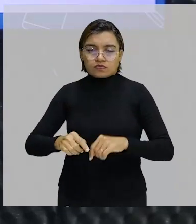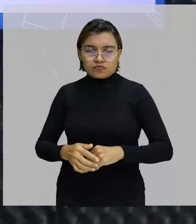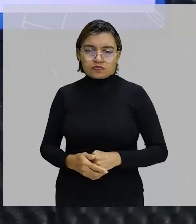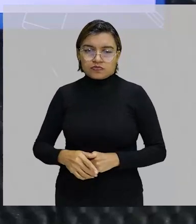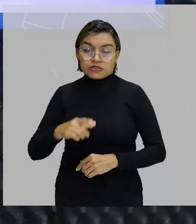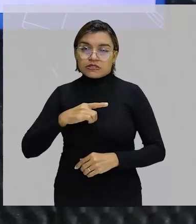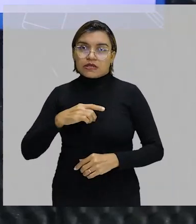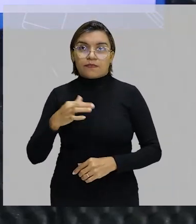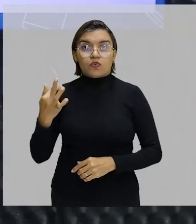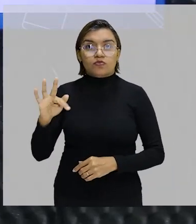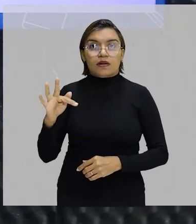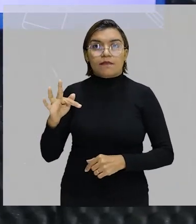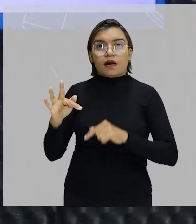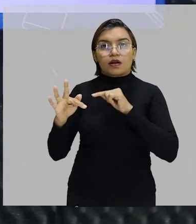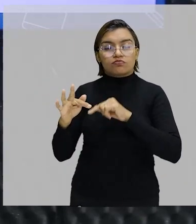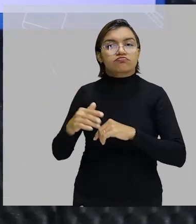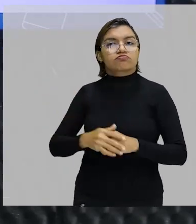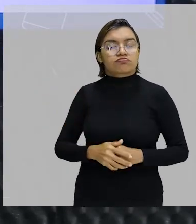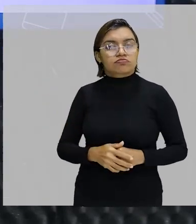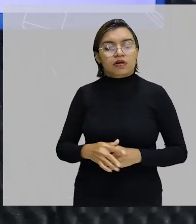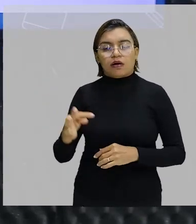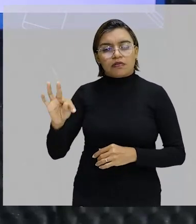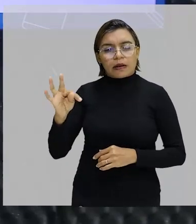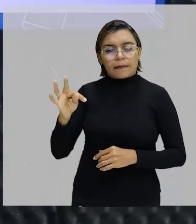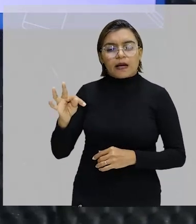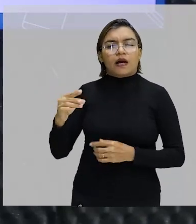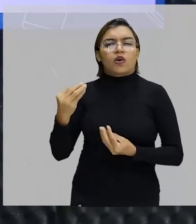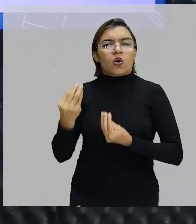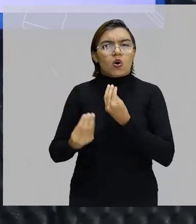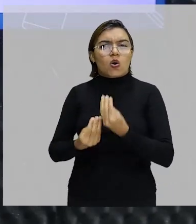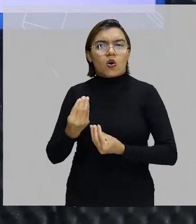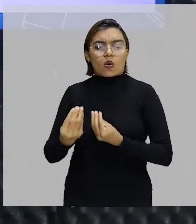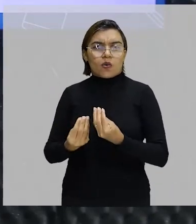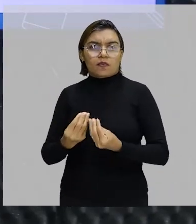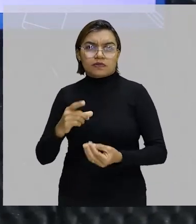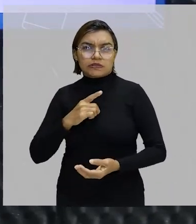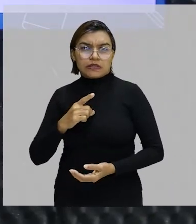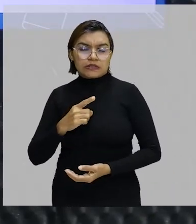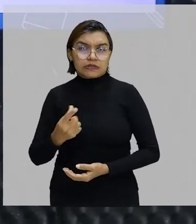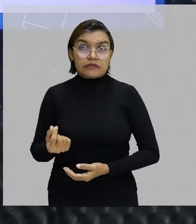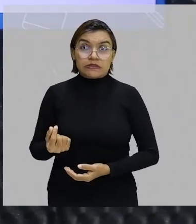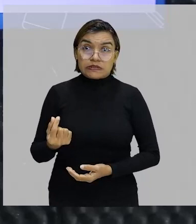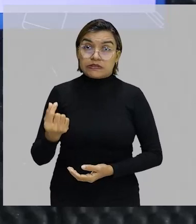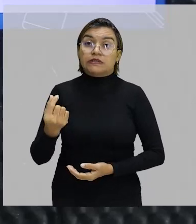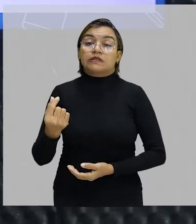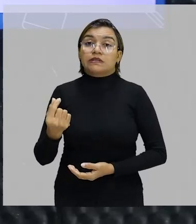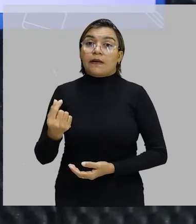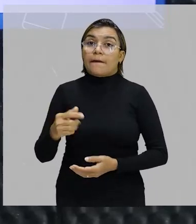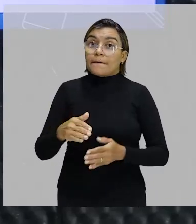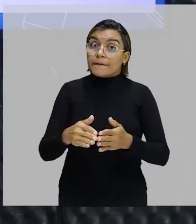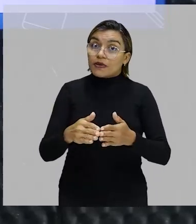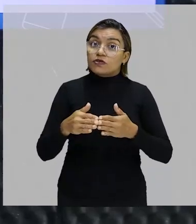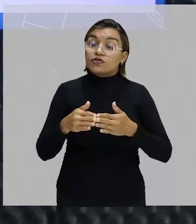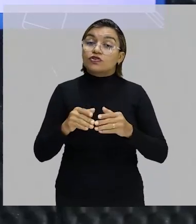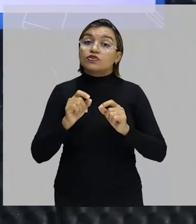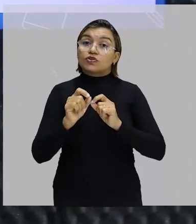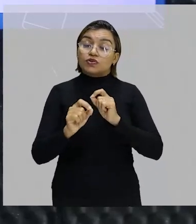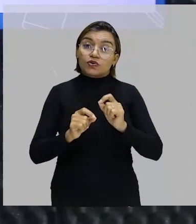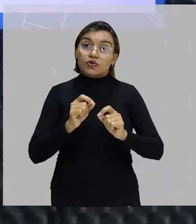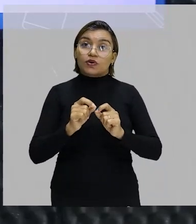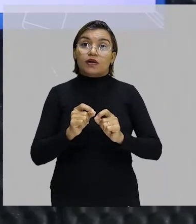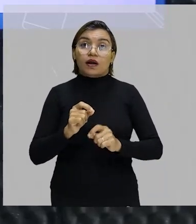um trabalho e esse trabalho vai onerar, o custo é alto, e aí eles vão pedir